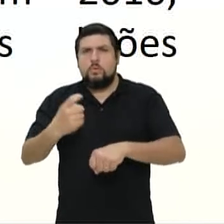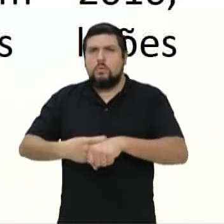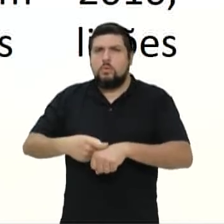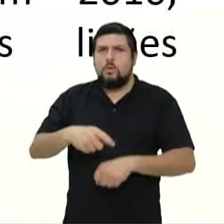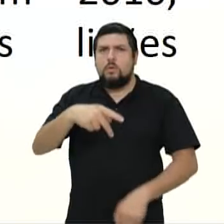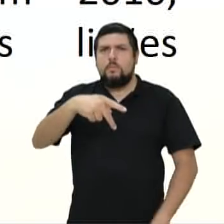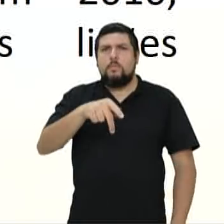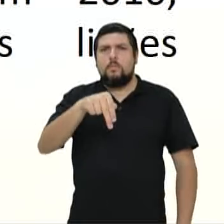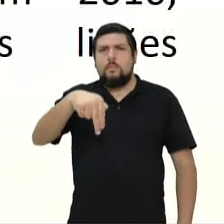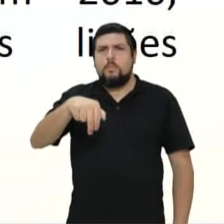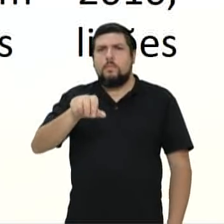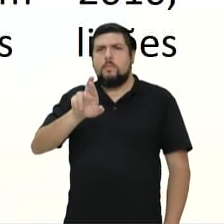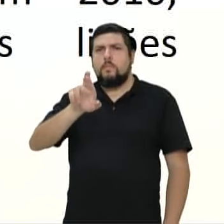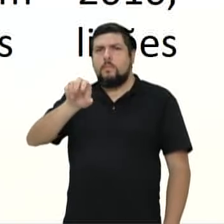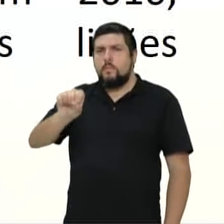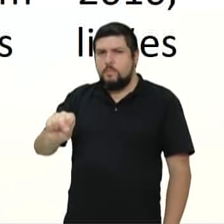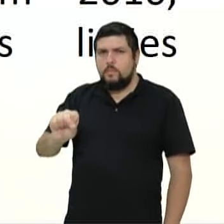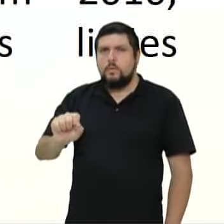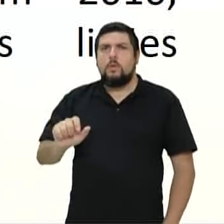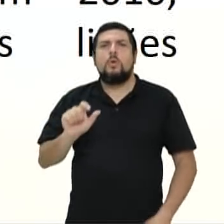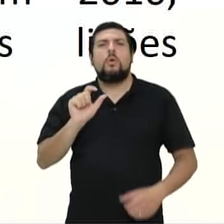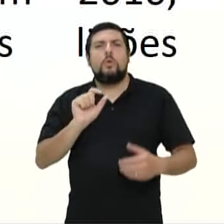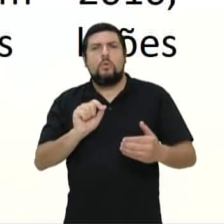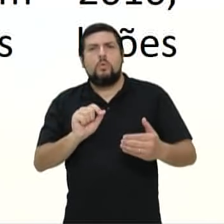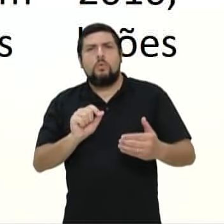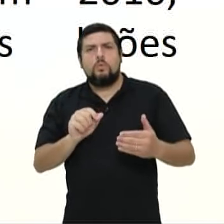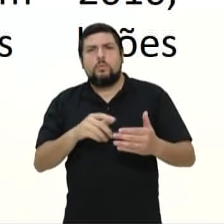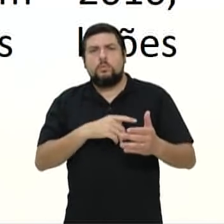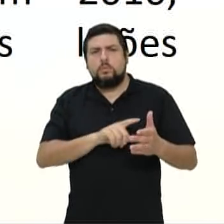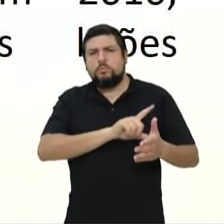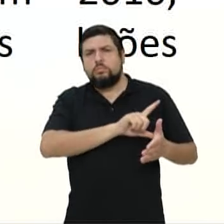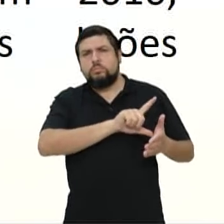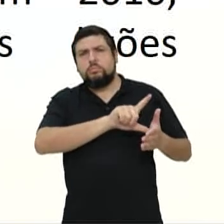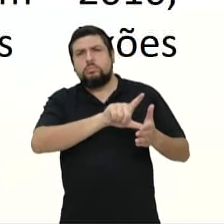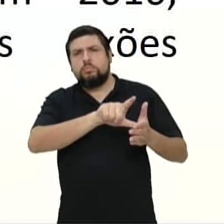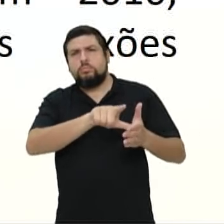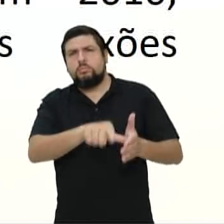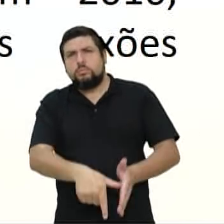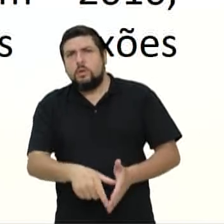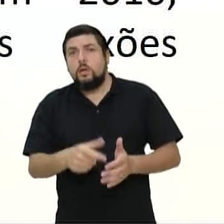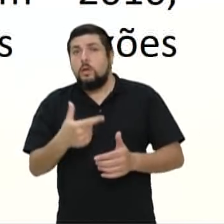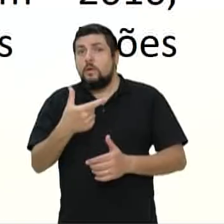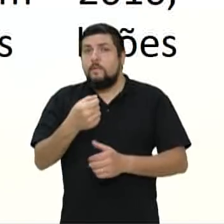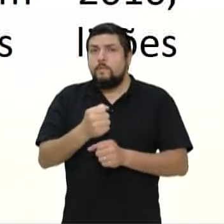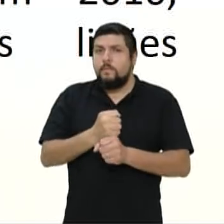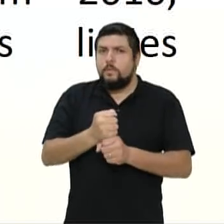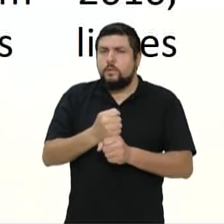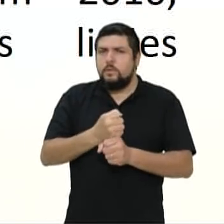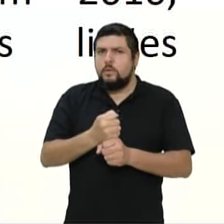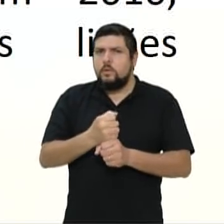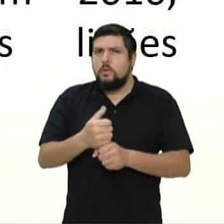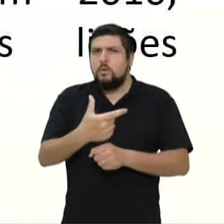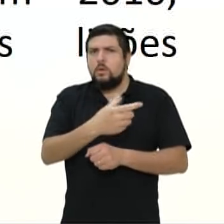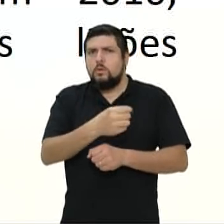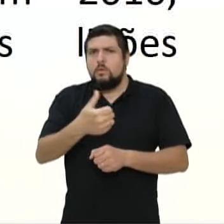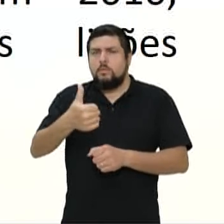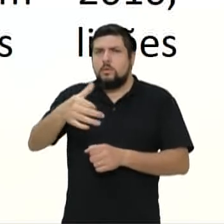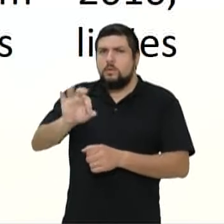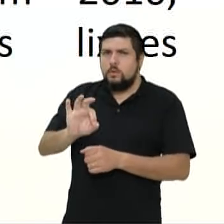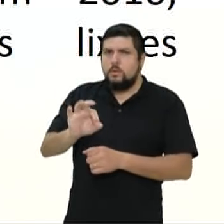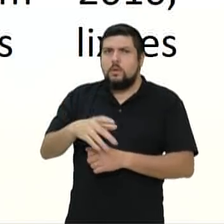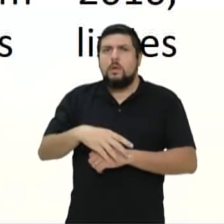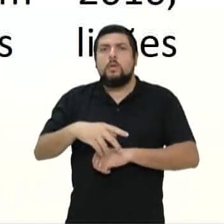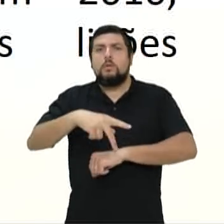PNRS, instituída com 20 anos de atraso em 2010, o país deveria